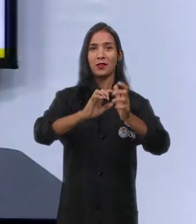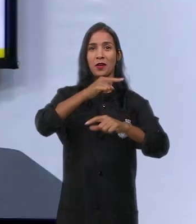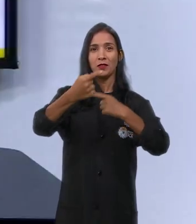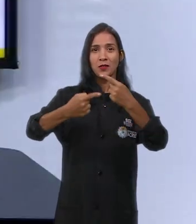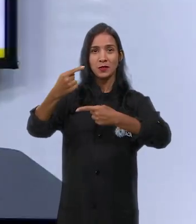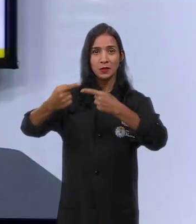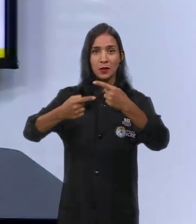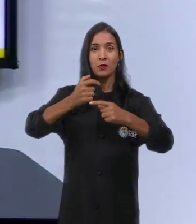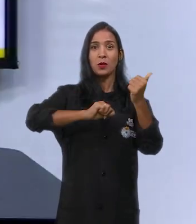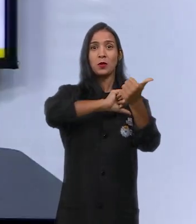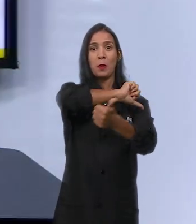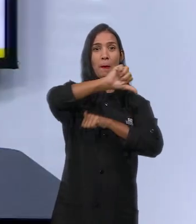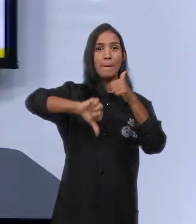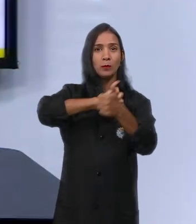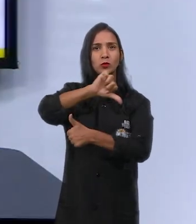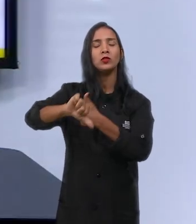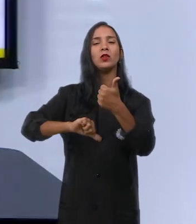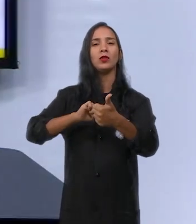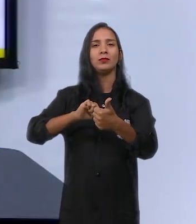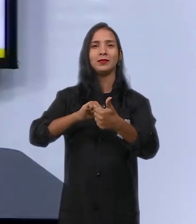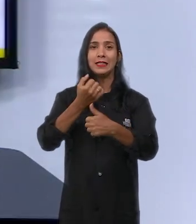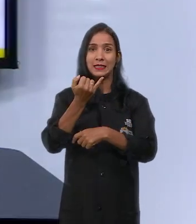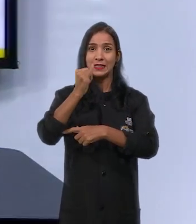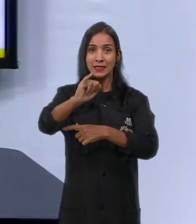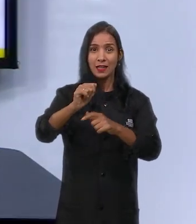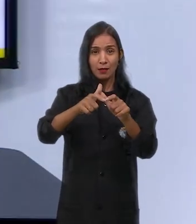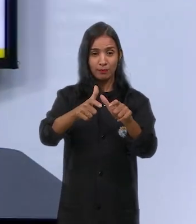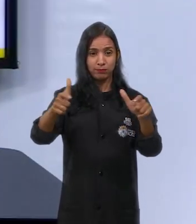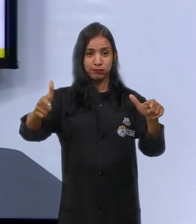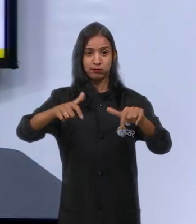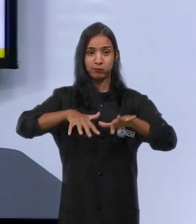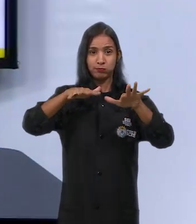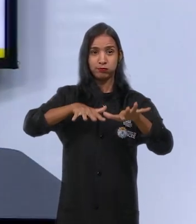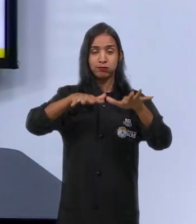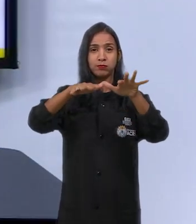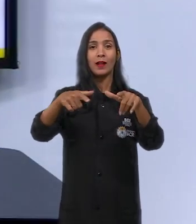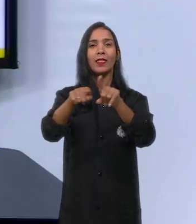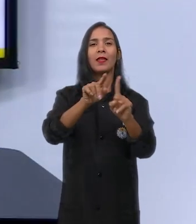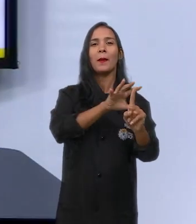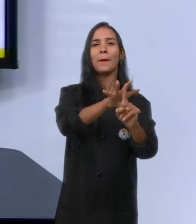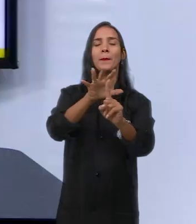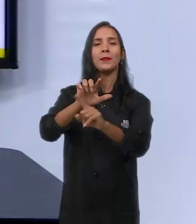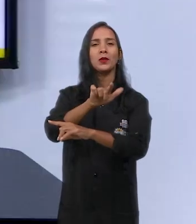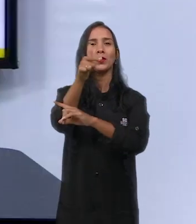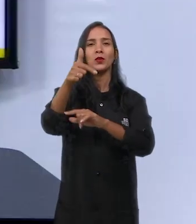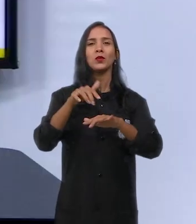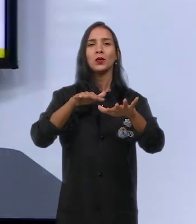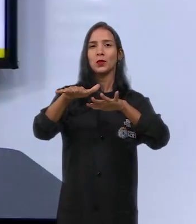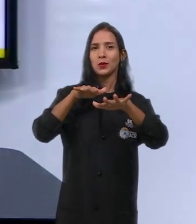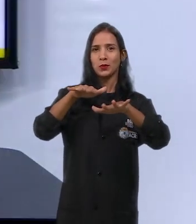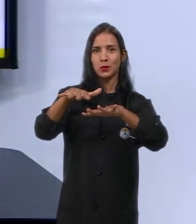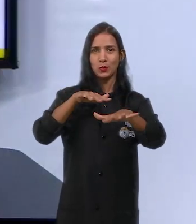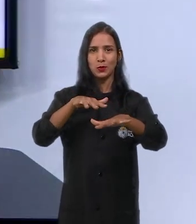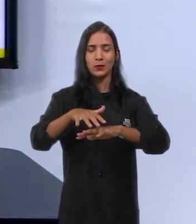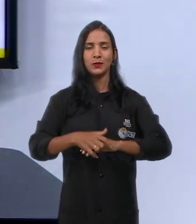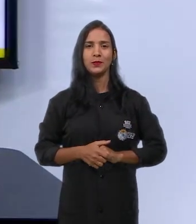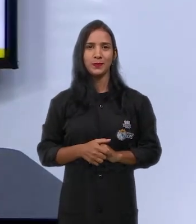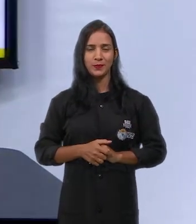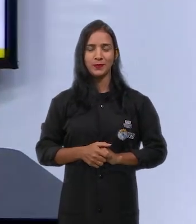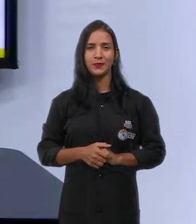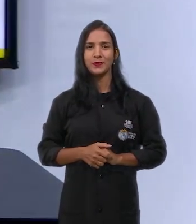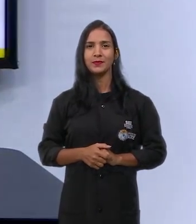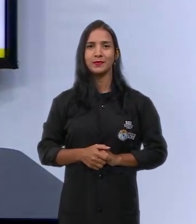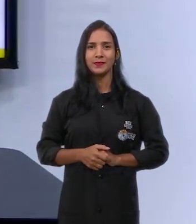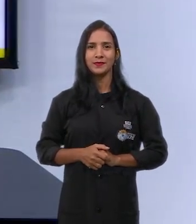de grandes proporções, acaba influenciando outros movimentos. Isso é importante, ok?